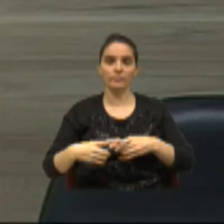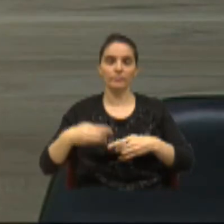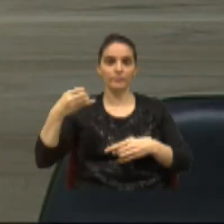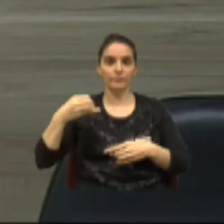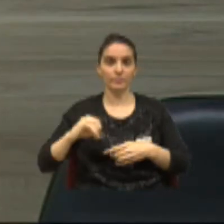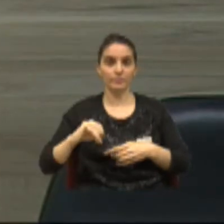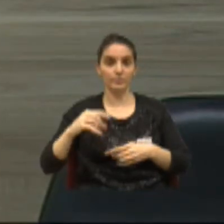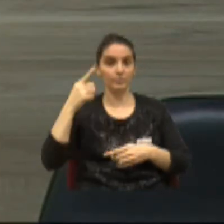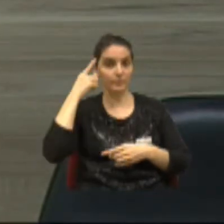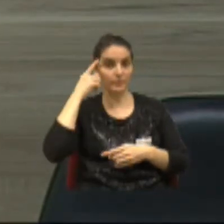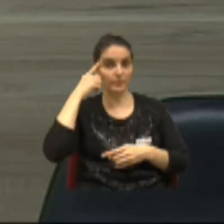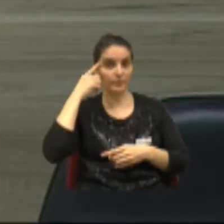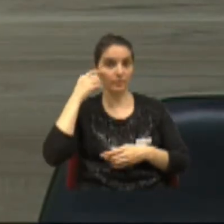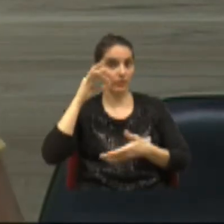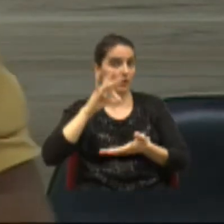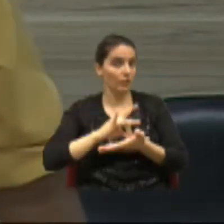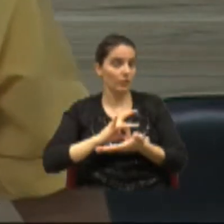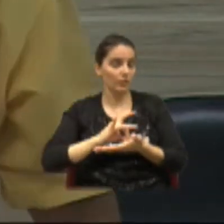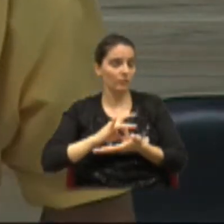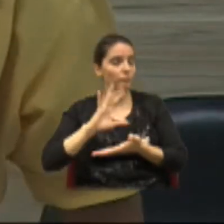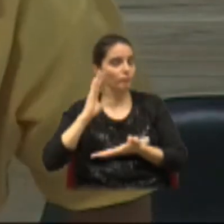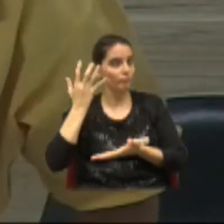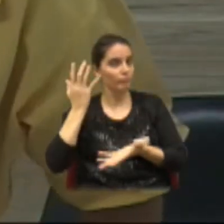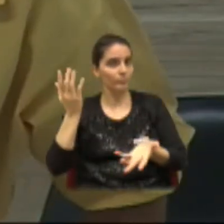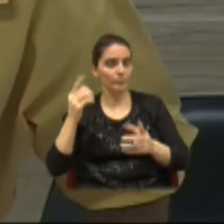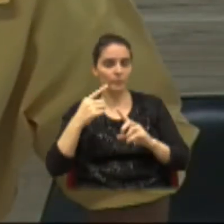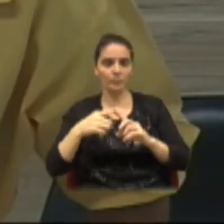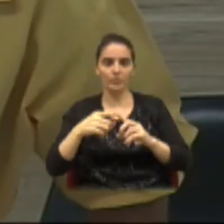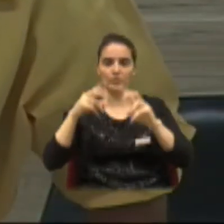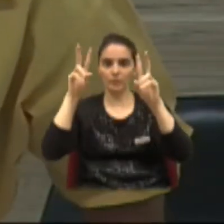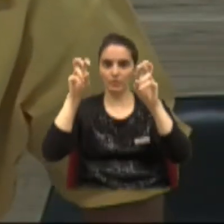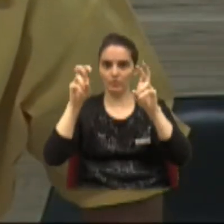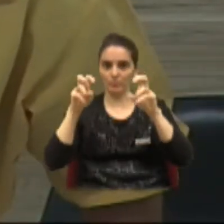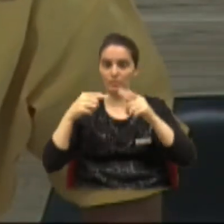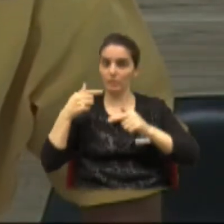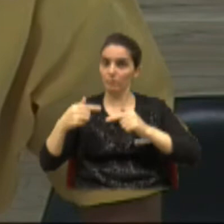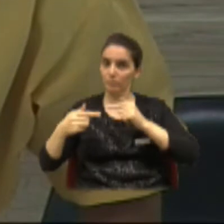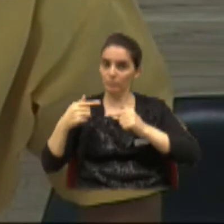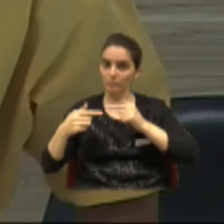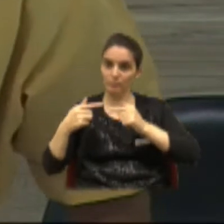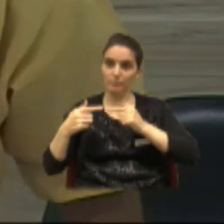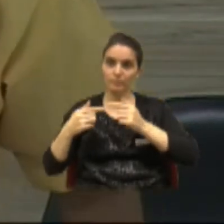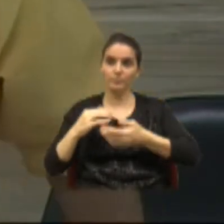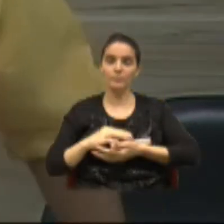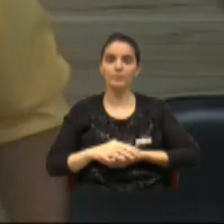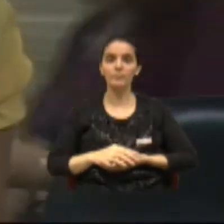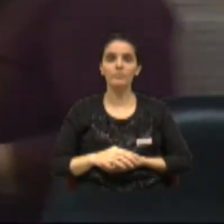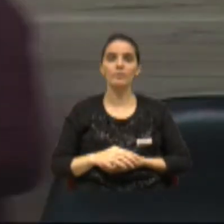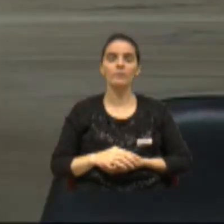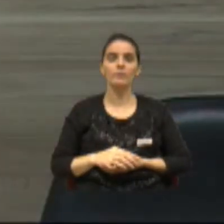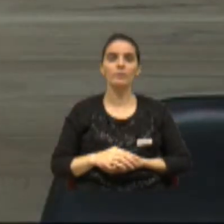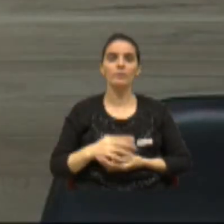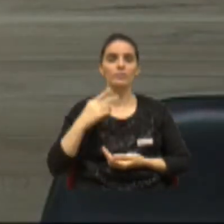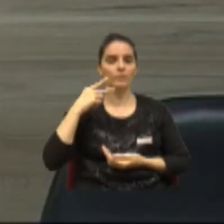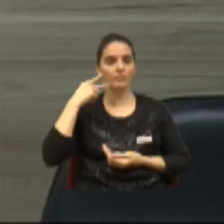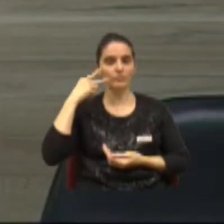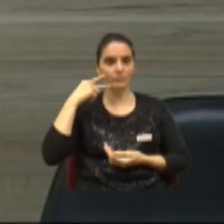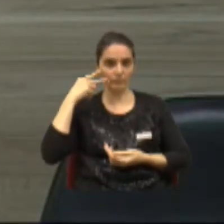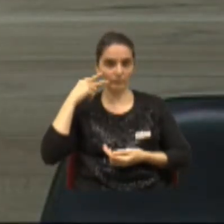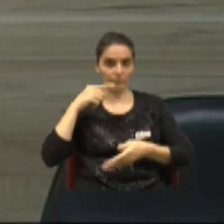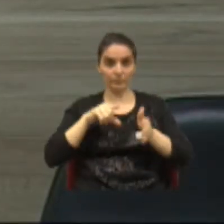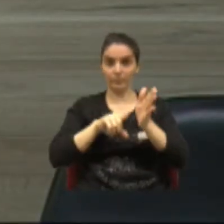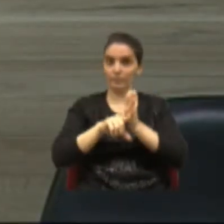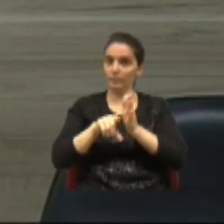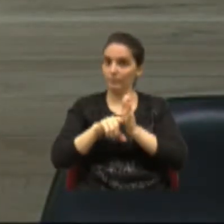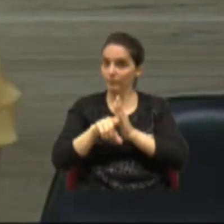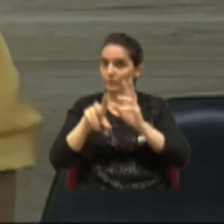virou. Porque com certeza esse assunto vem sendo discutido, alguns vereadores perguntando referente